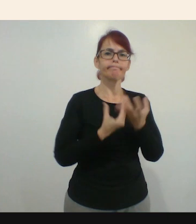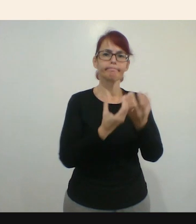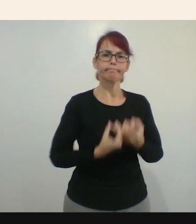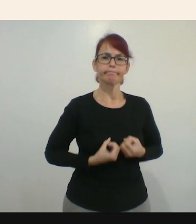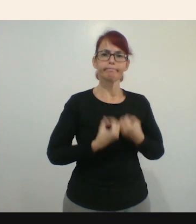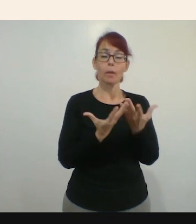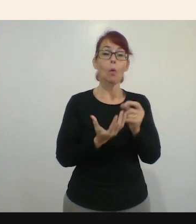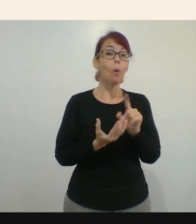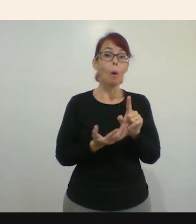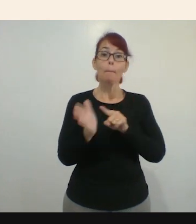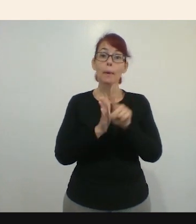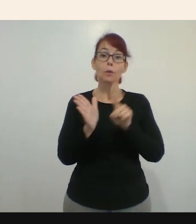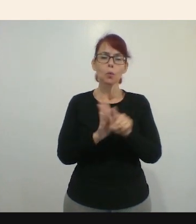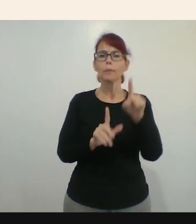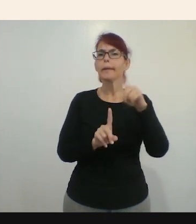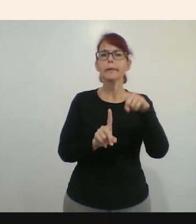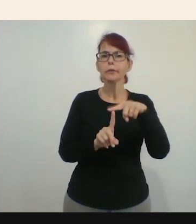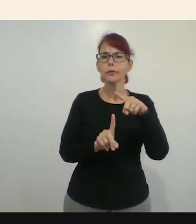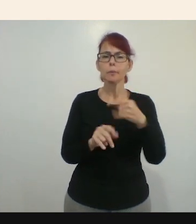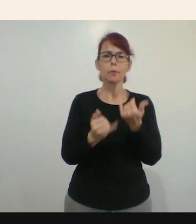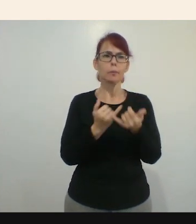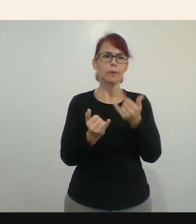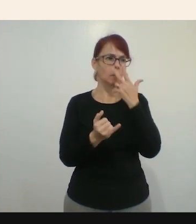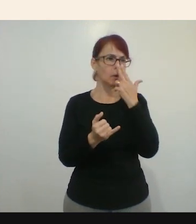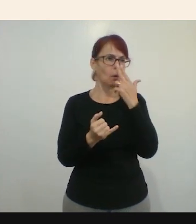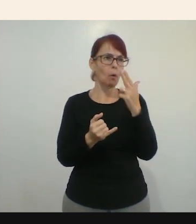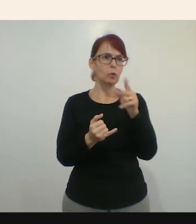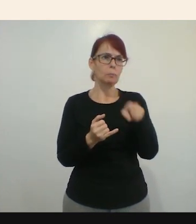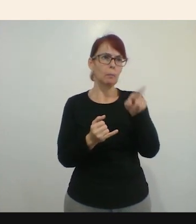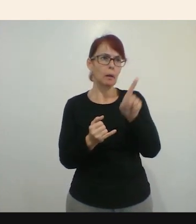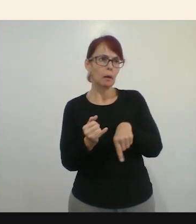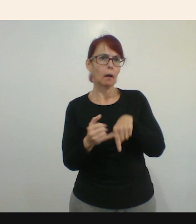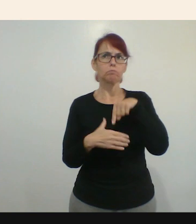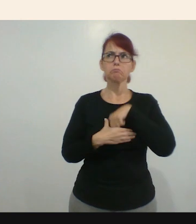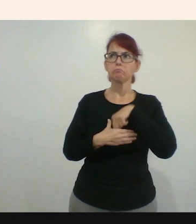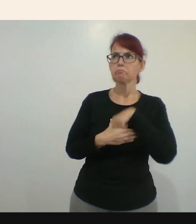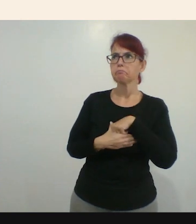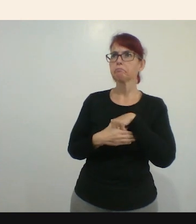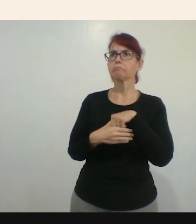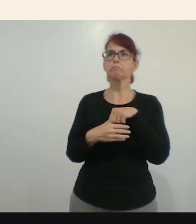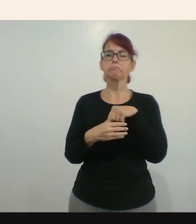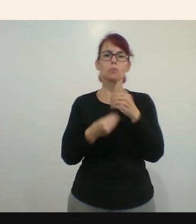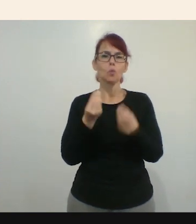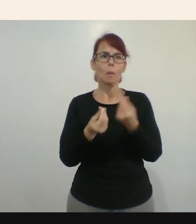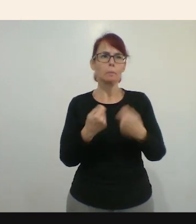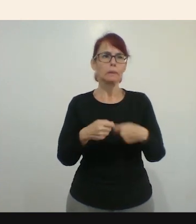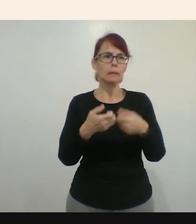subjetivas, né? Que tipo de questões são essas, né? Sejam elas objetivas ou subjetivas, são perguntas